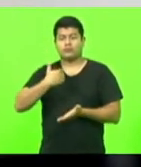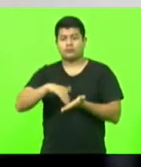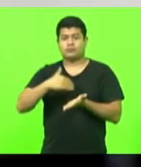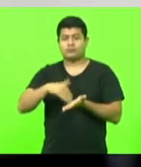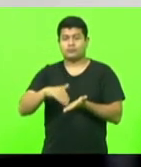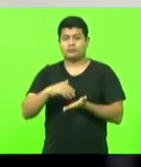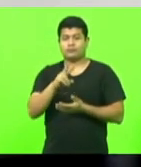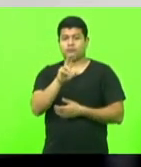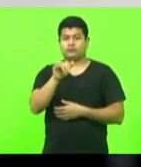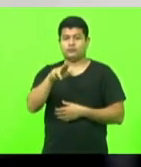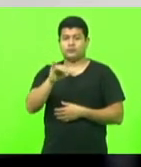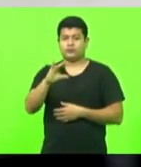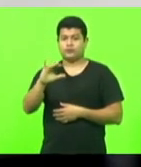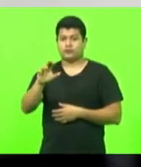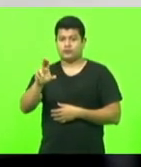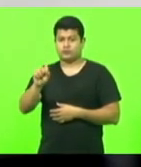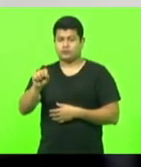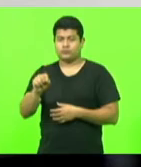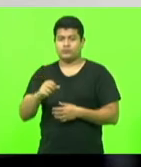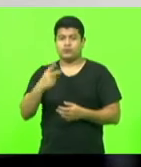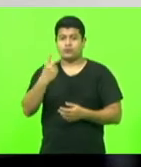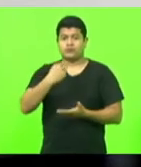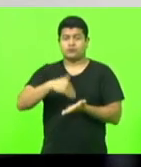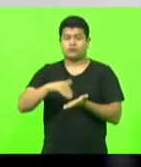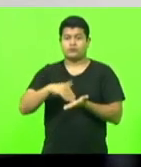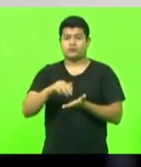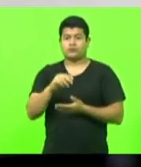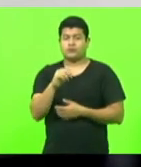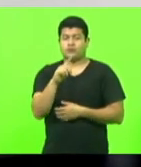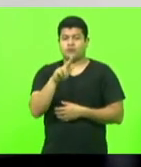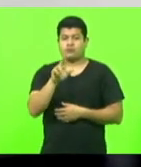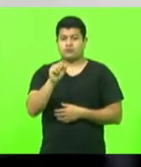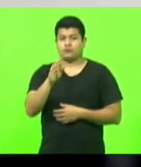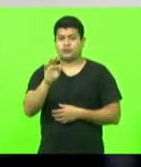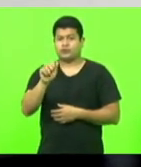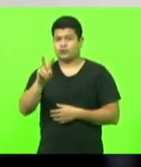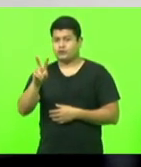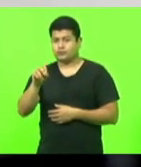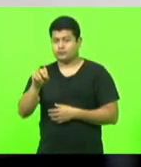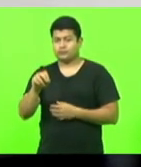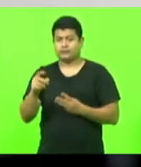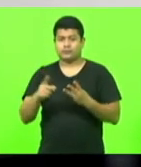segundo secretário Gustavo Henrique Petri, terceiro secretário Christian